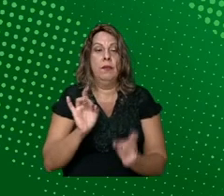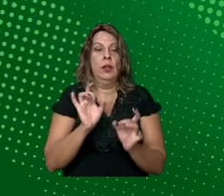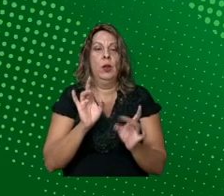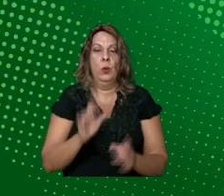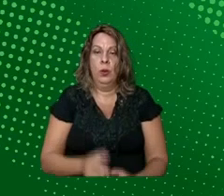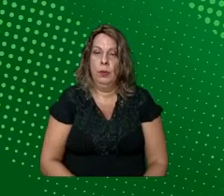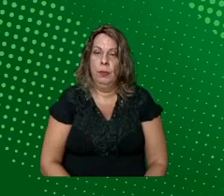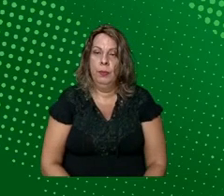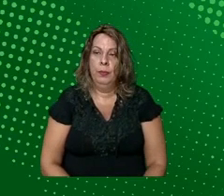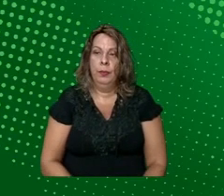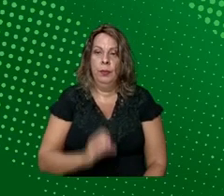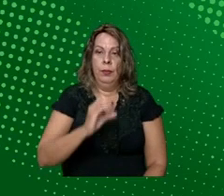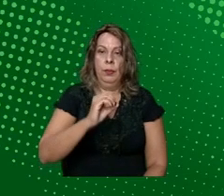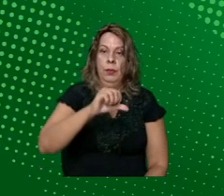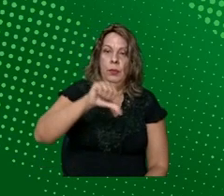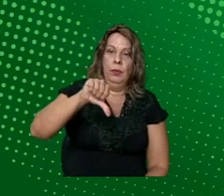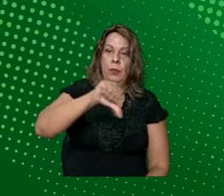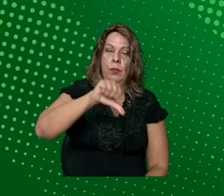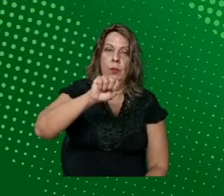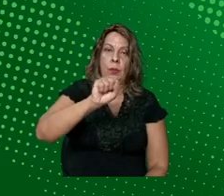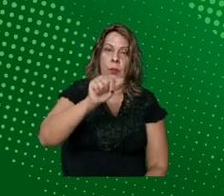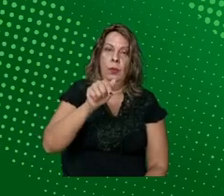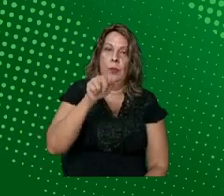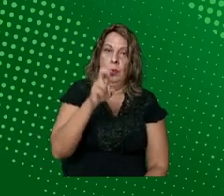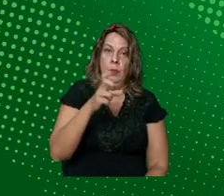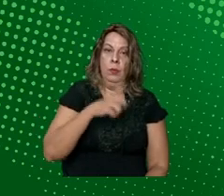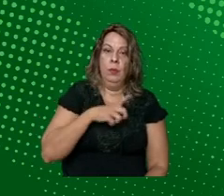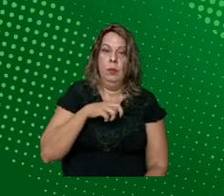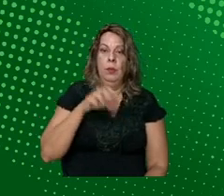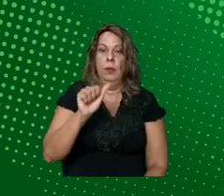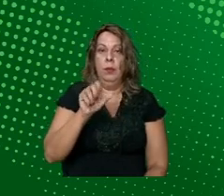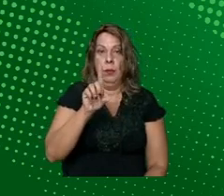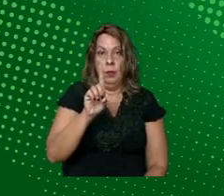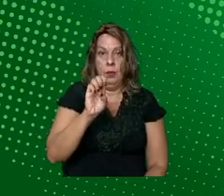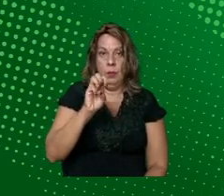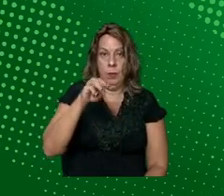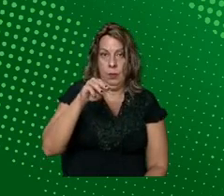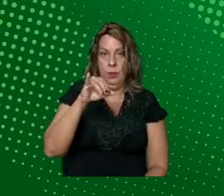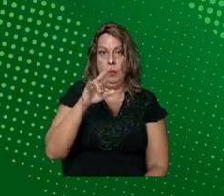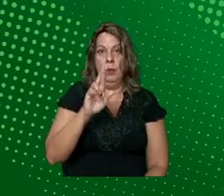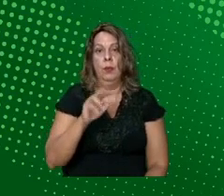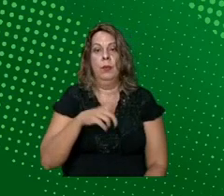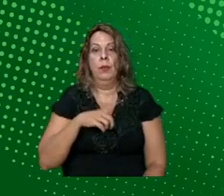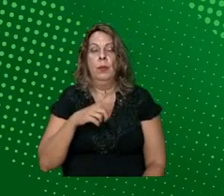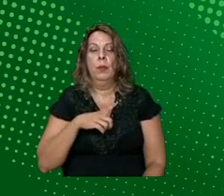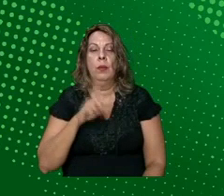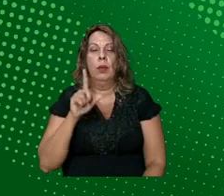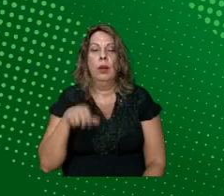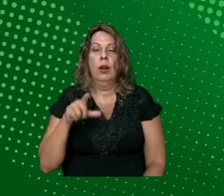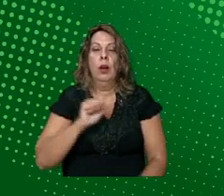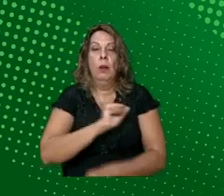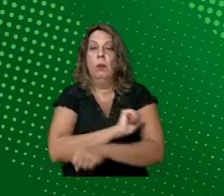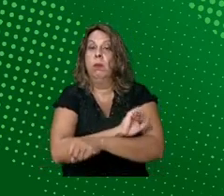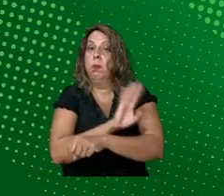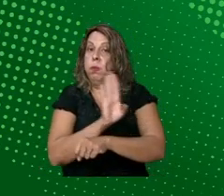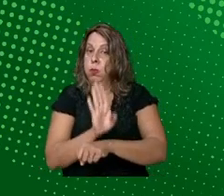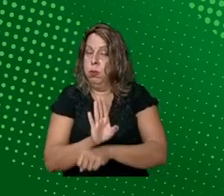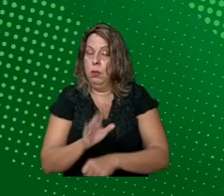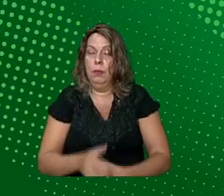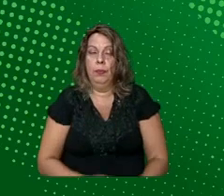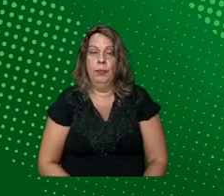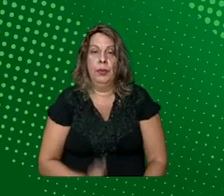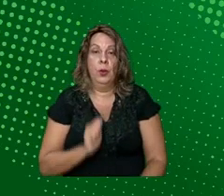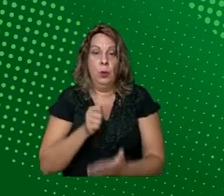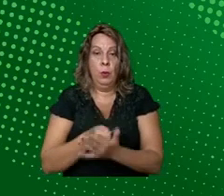E agora, 099875, Ademir Válido de Jesus, é da Barra dos Coqueiros, adquiriu